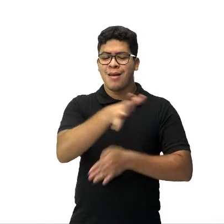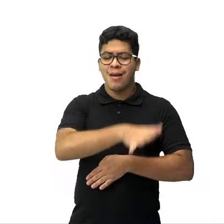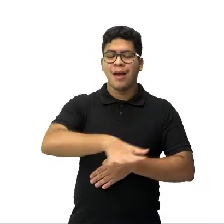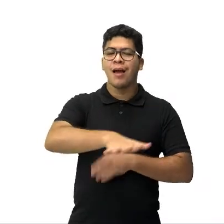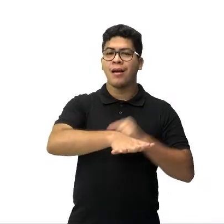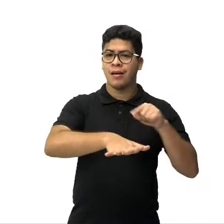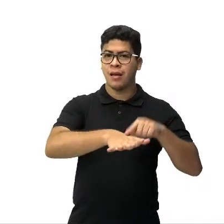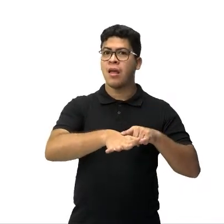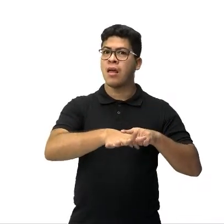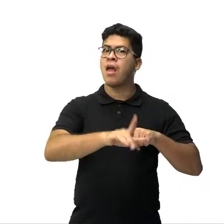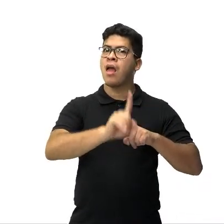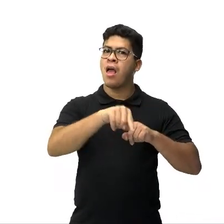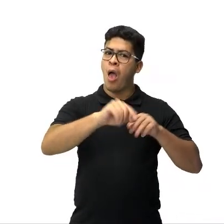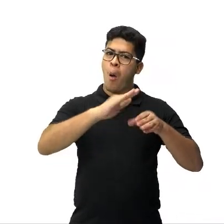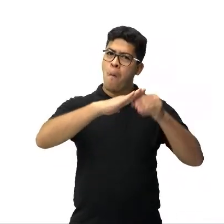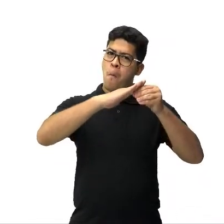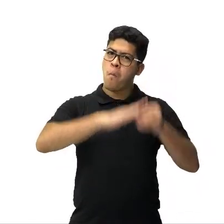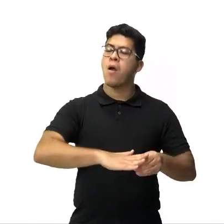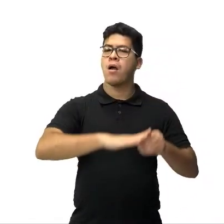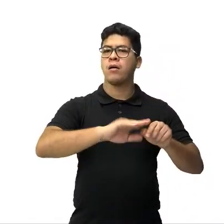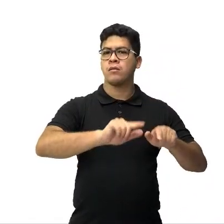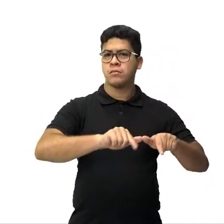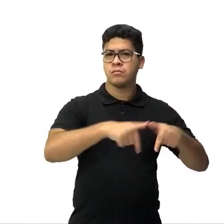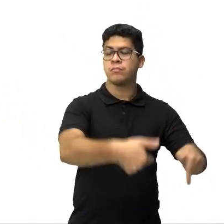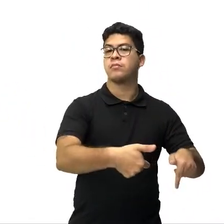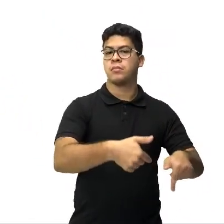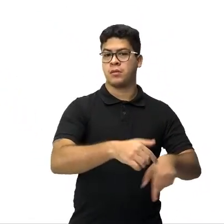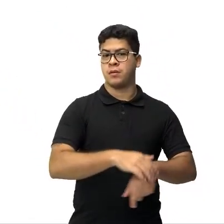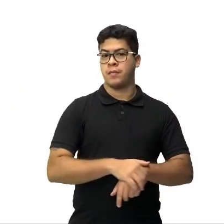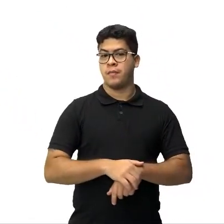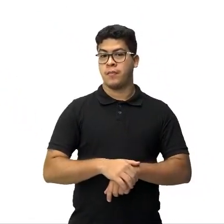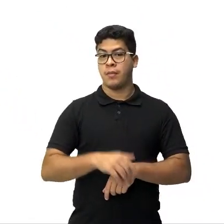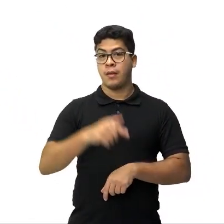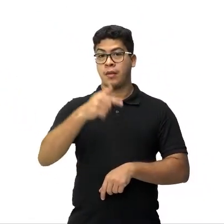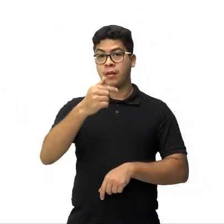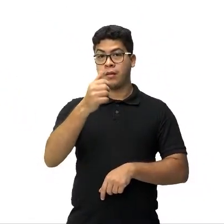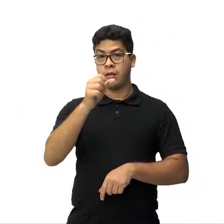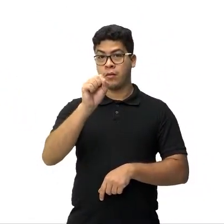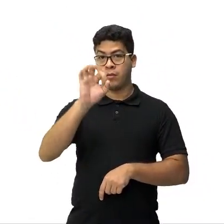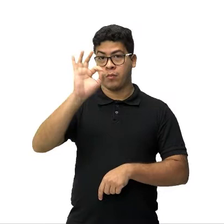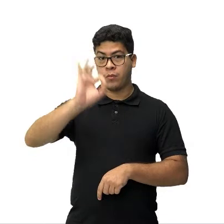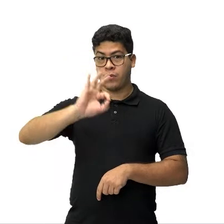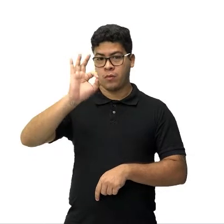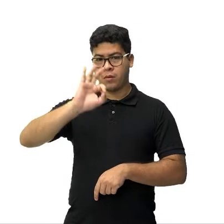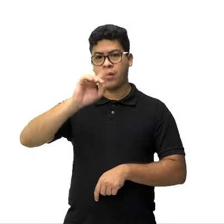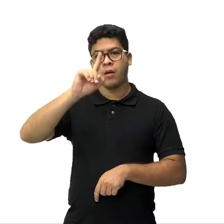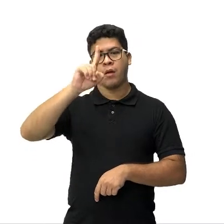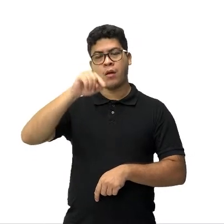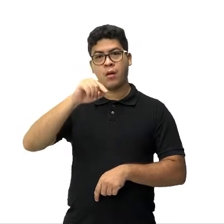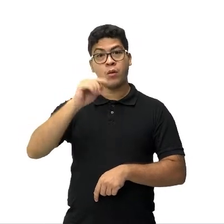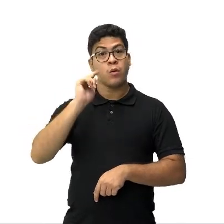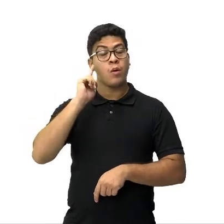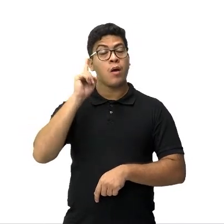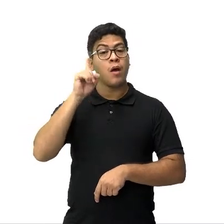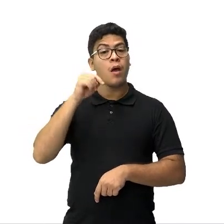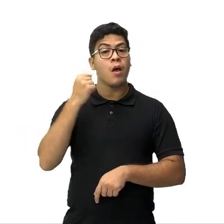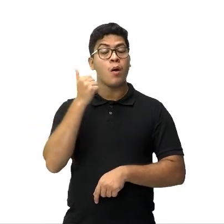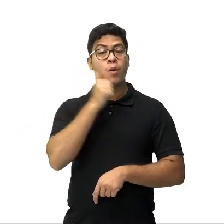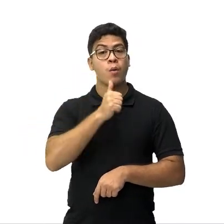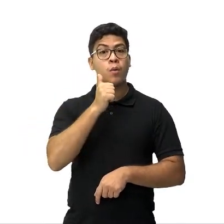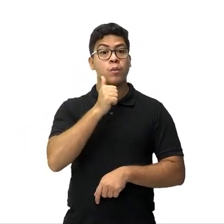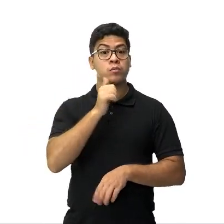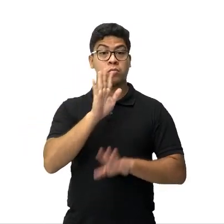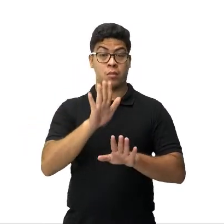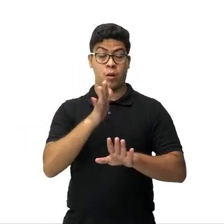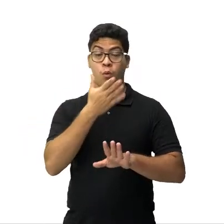é mais sacrificada no nosso país. 78% das mortes dos jovens do sexo masculino são